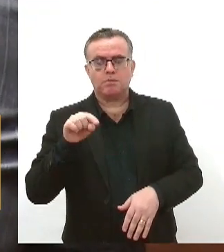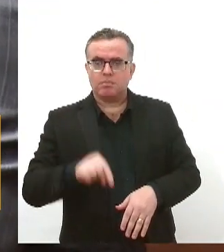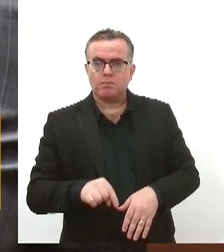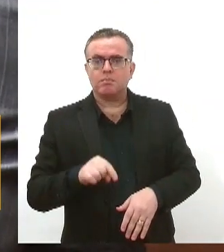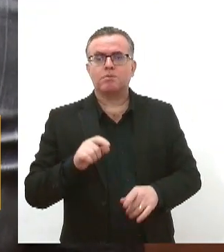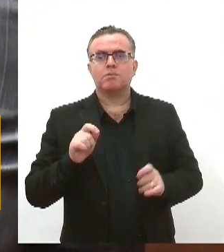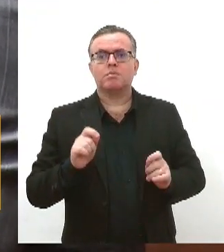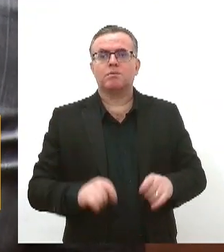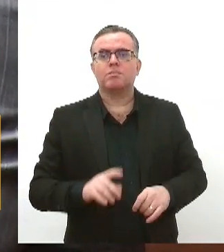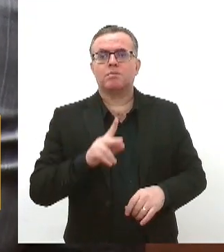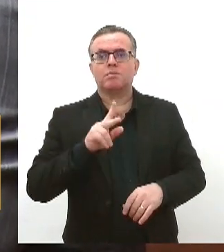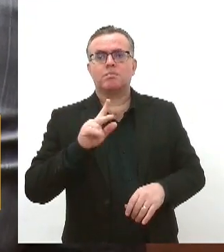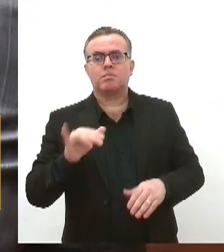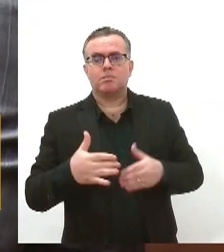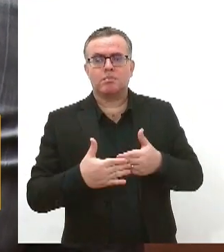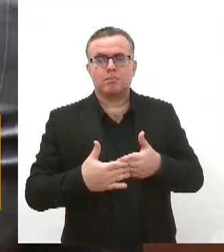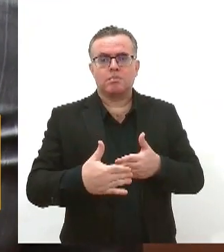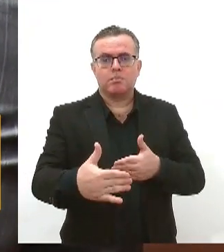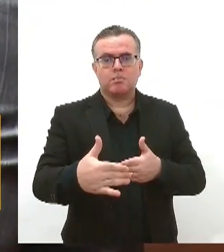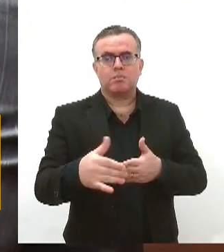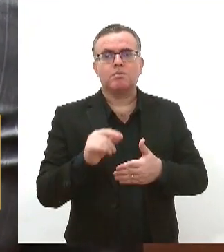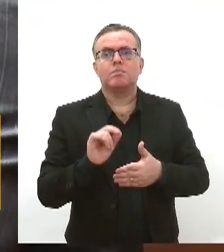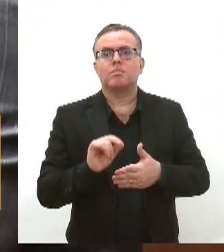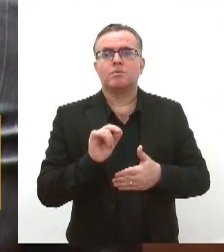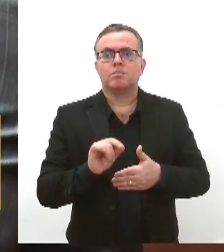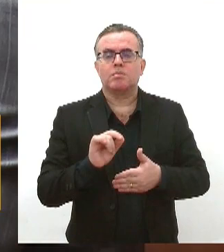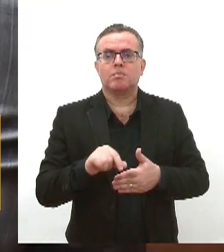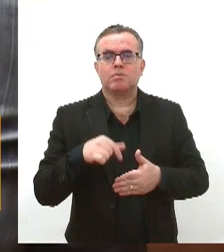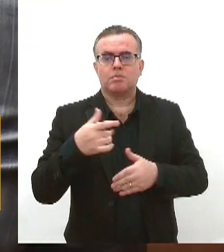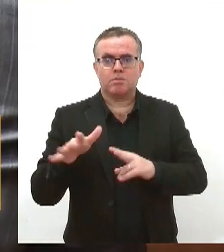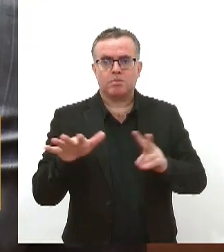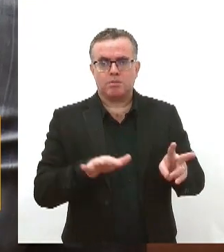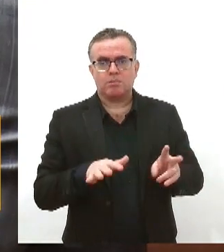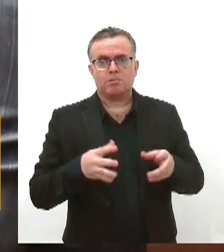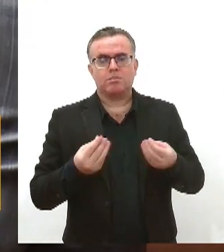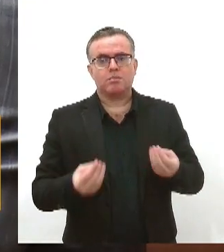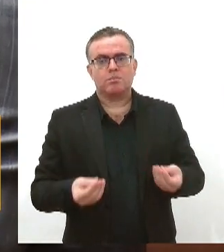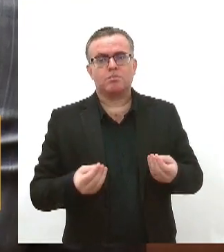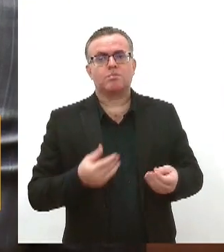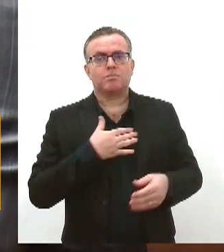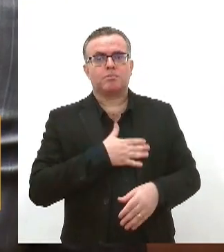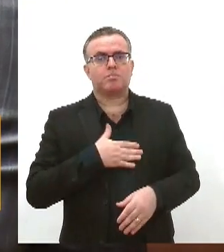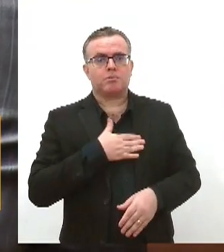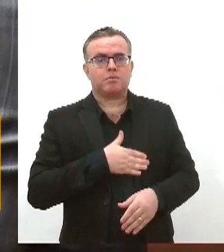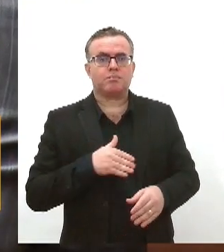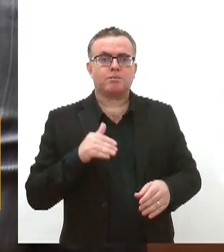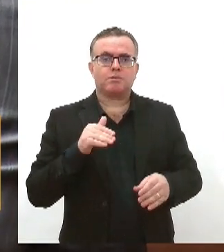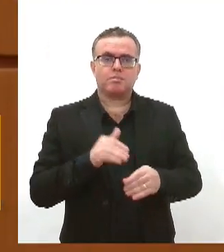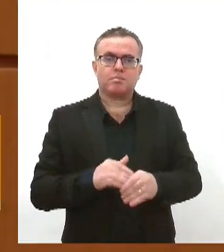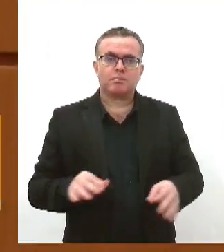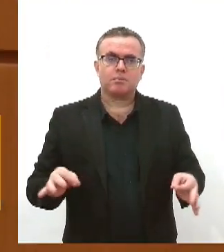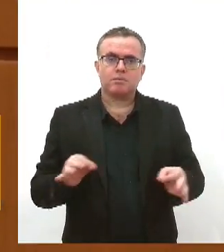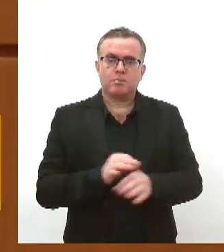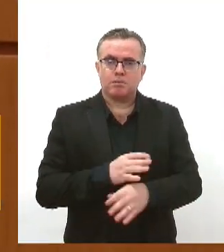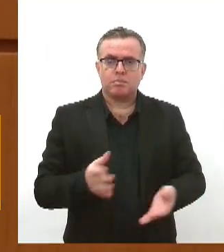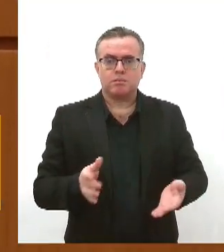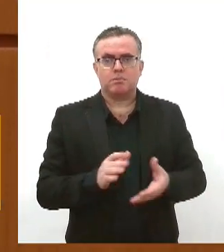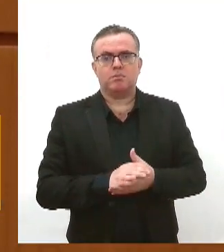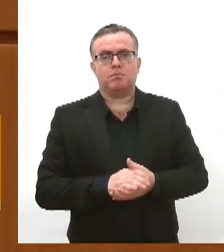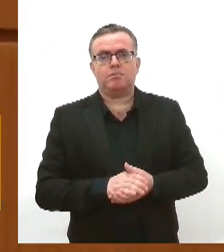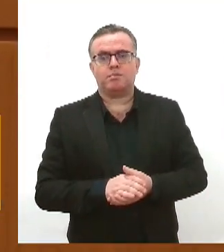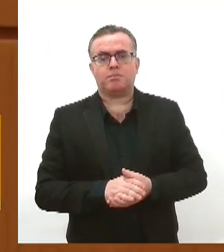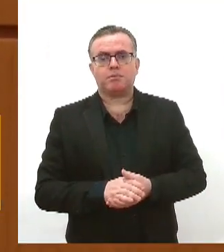chegar na casa legislativa na próxima semana para apreciação e votação dos parlamentares. A deputada